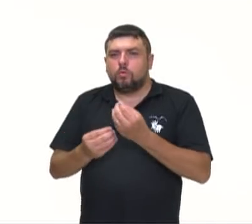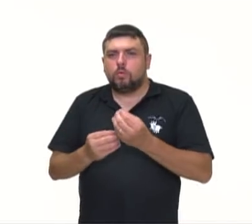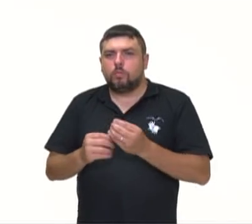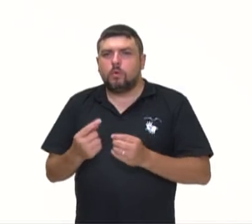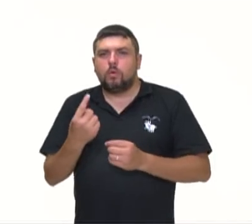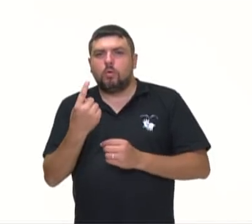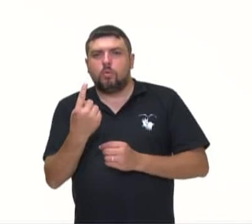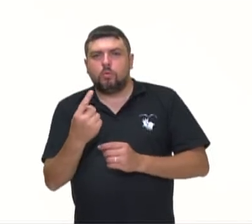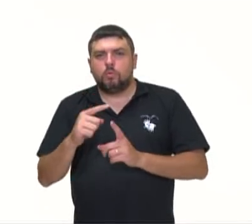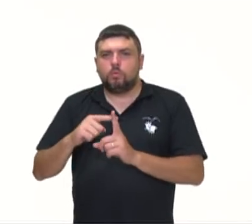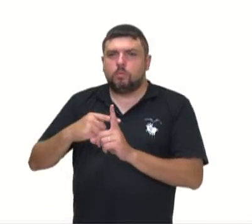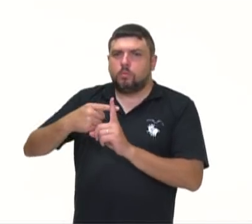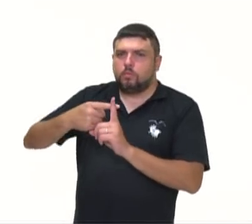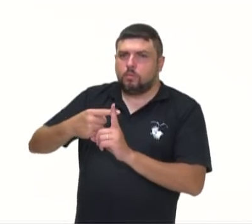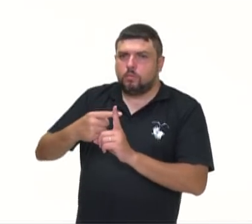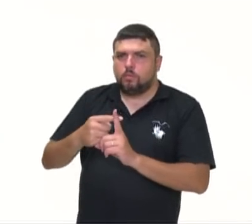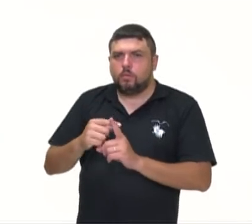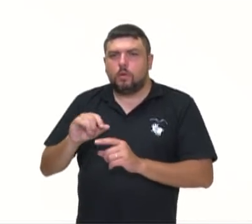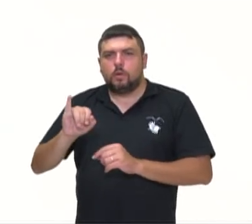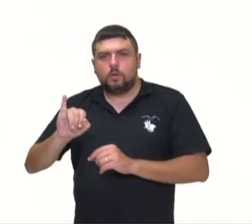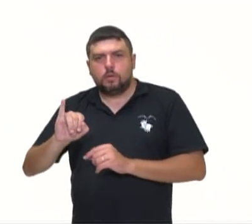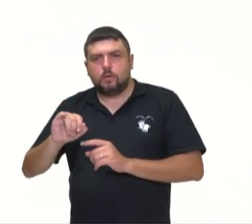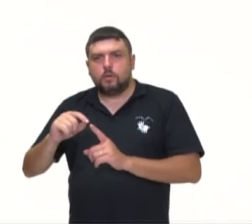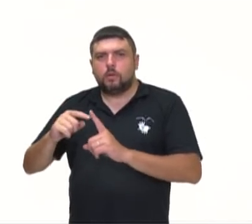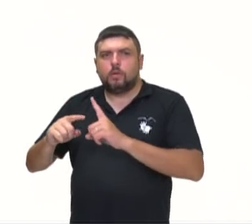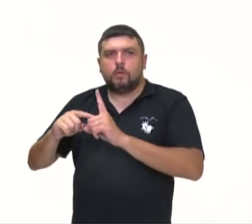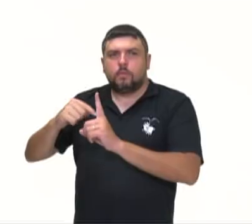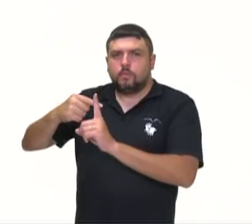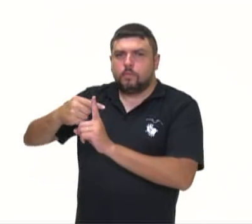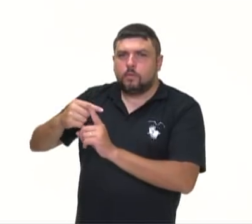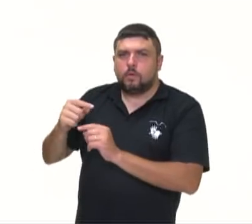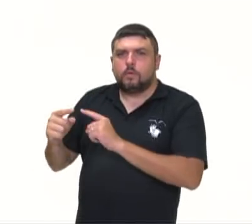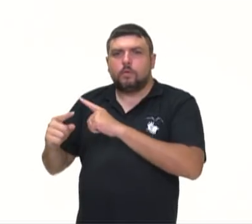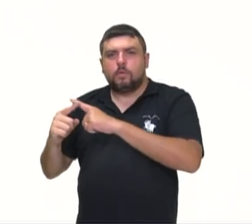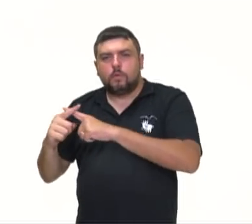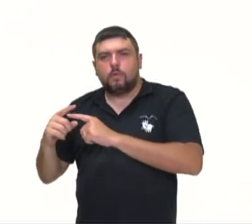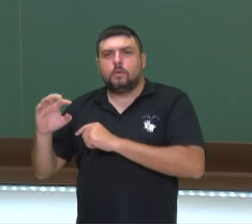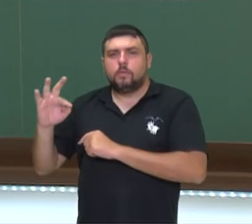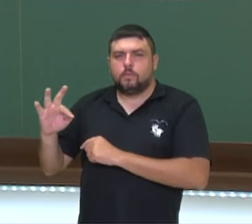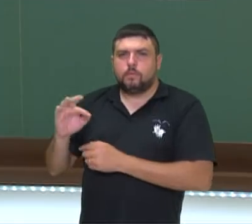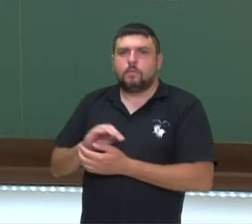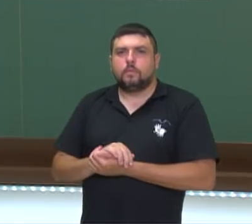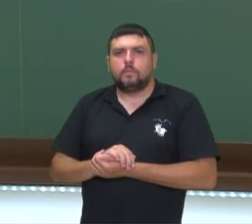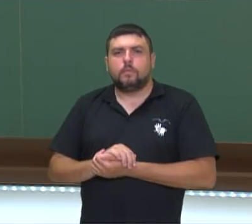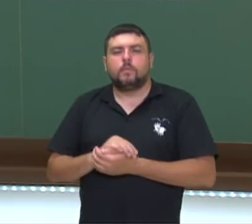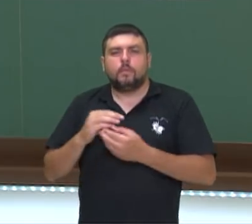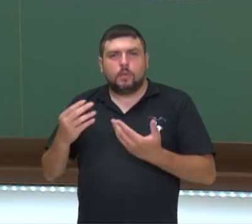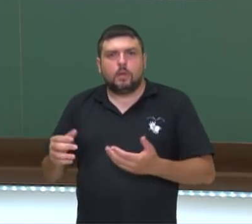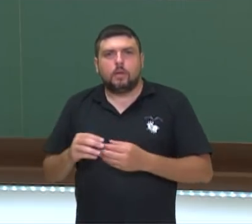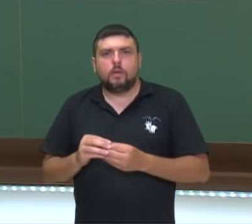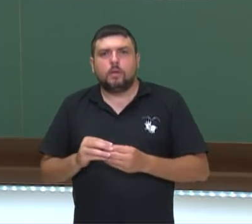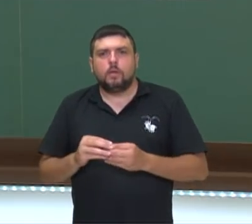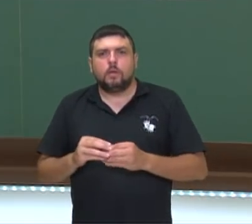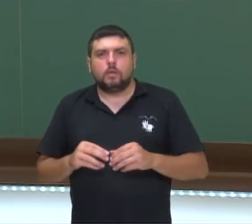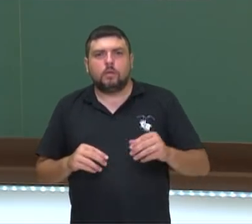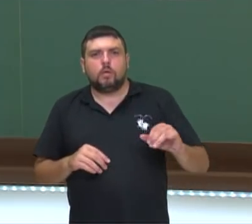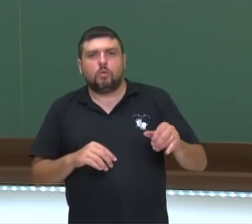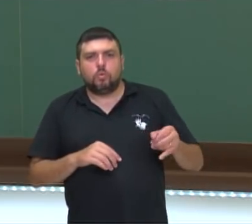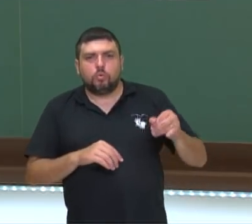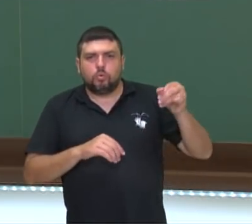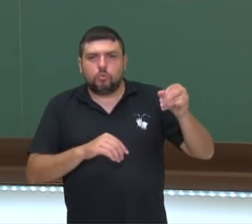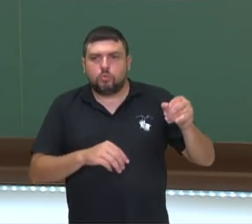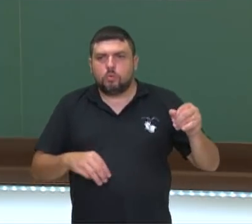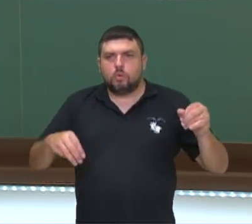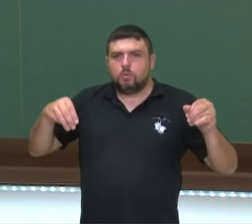a taxa vezes o tempo. Então, uma outra maneira, juntando o montante e o juro numa mesma